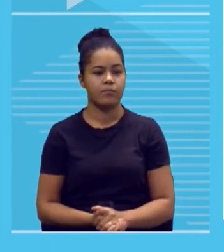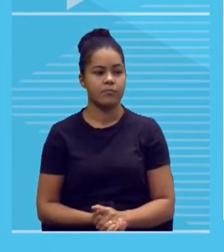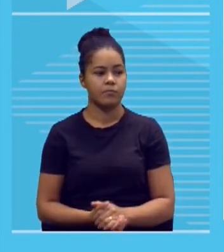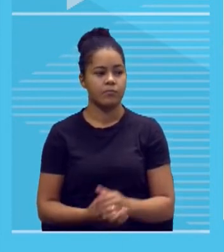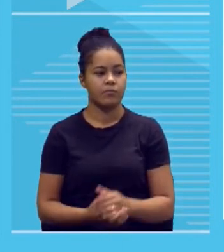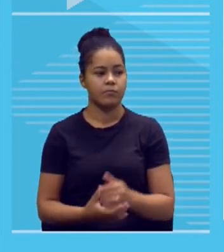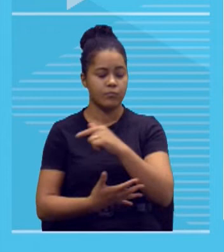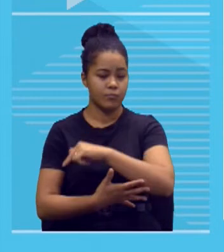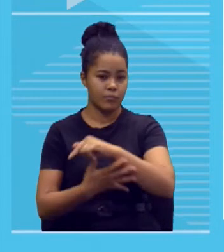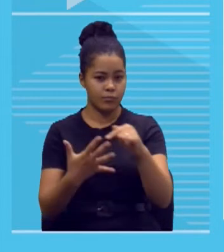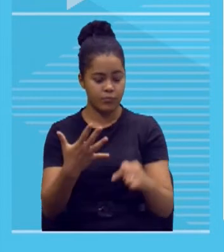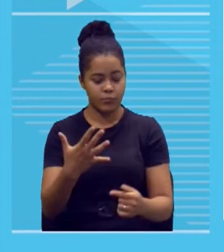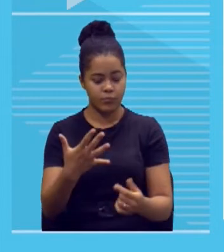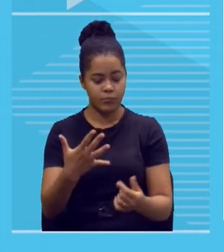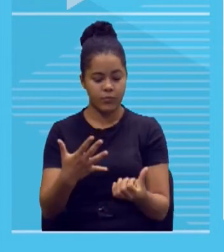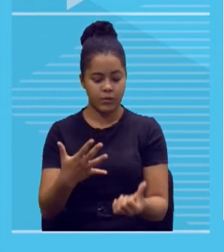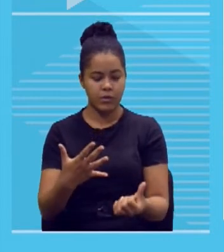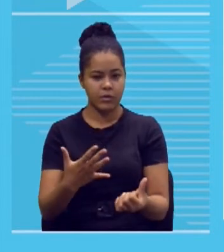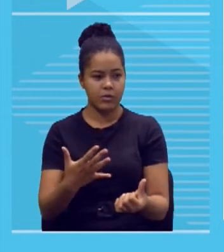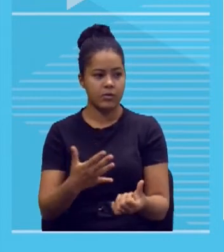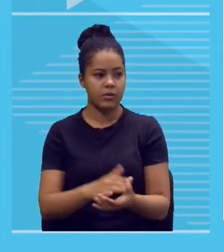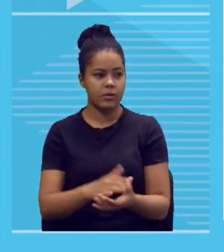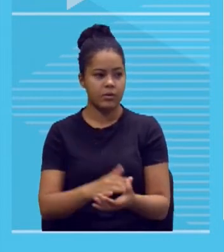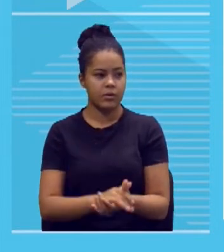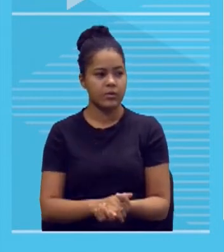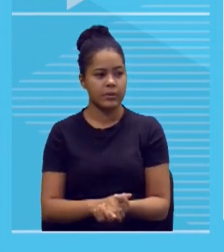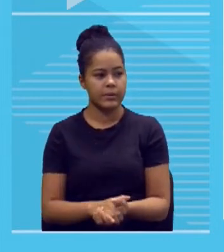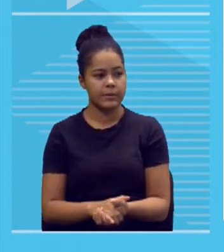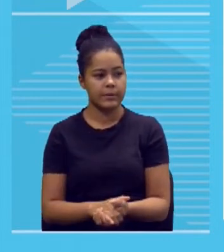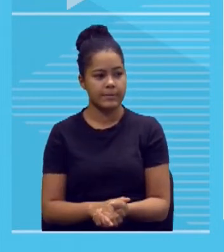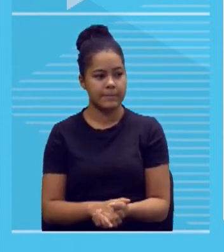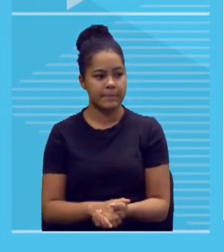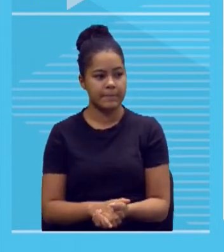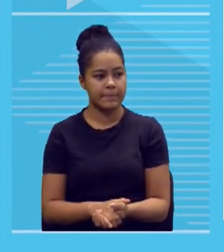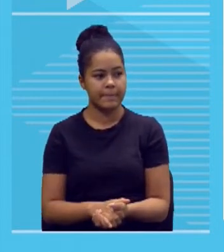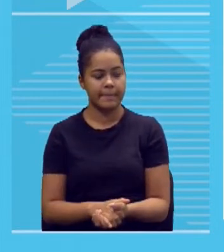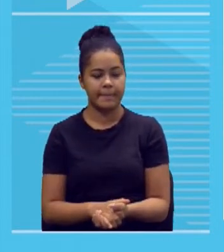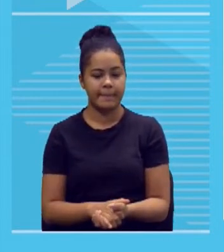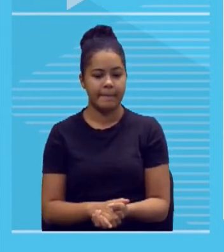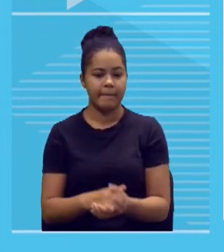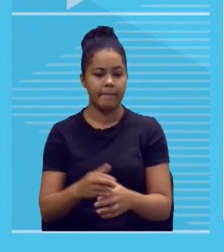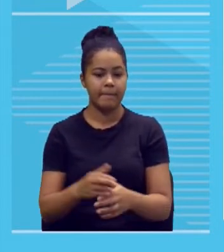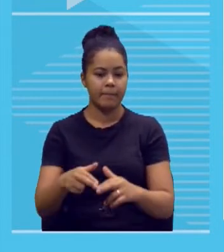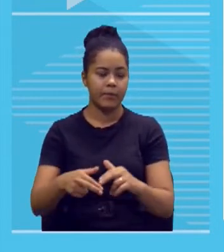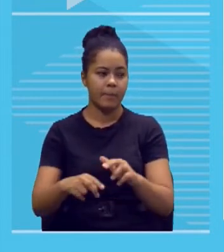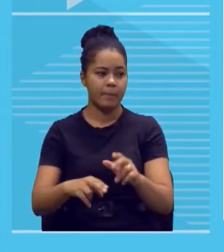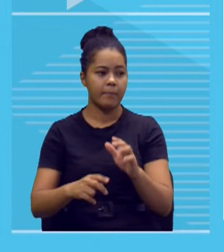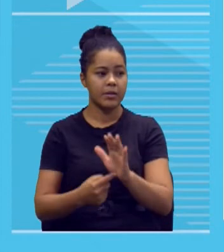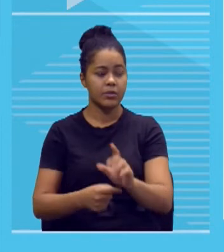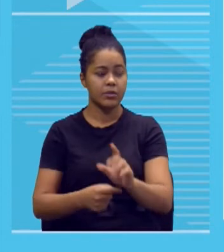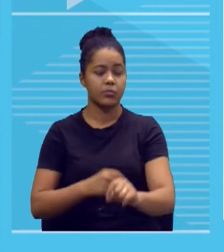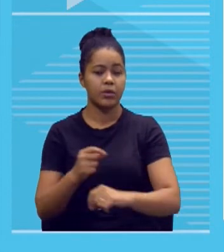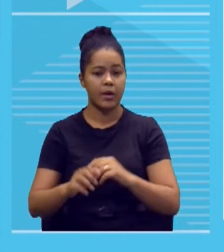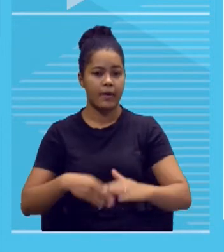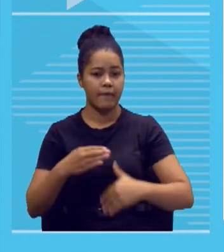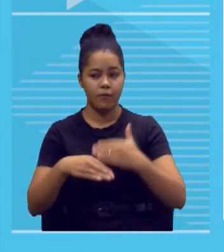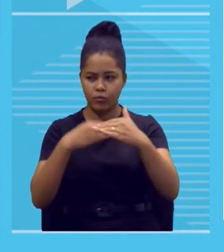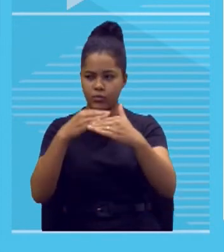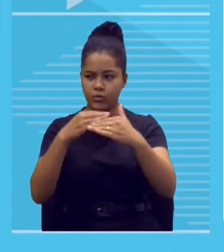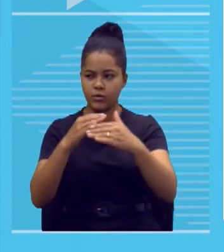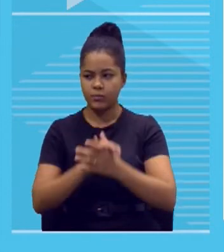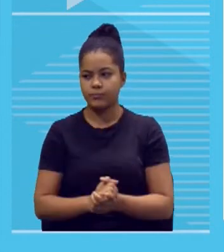a evidência da evolução 6 pro céu registros fósseis órgãos homólogos e